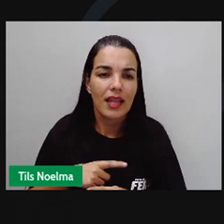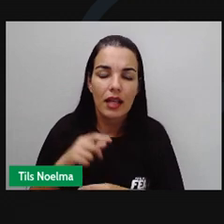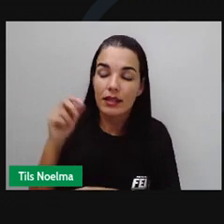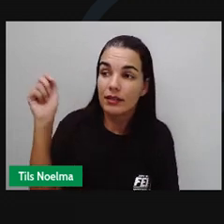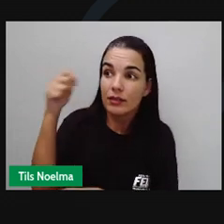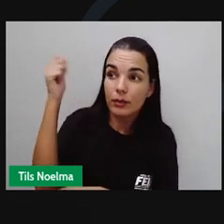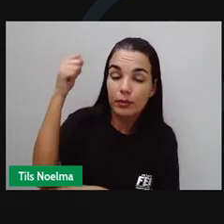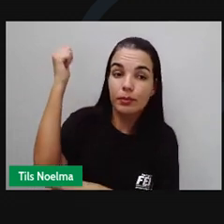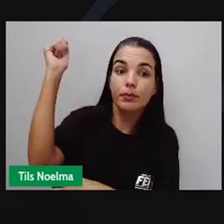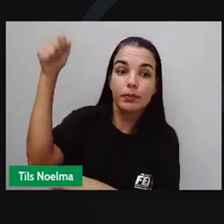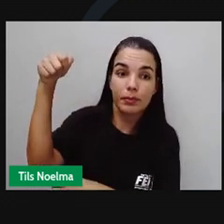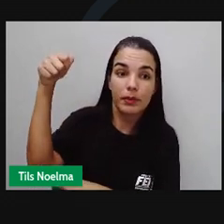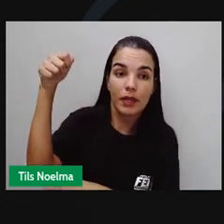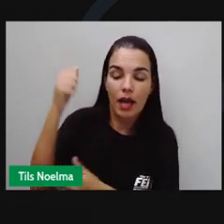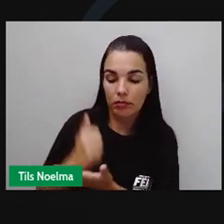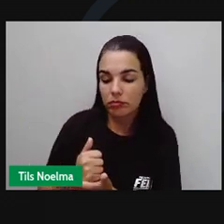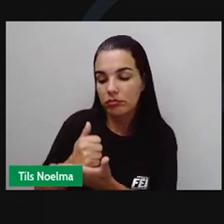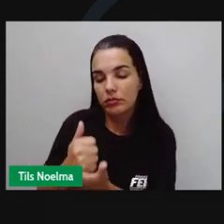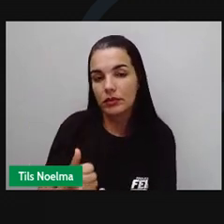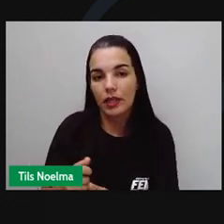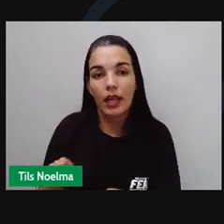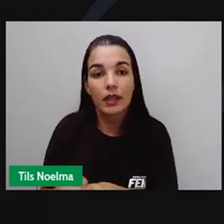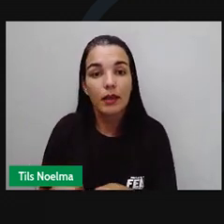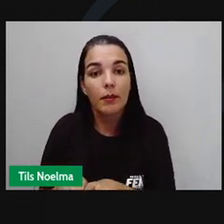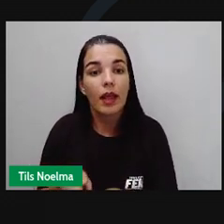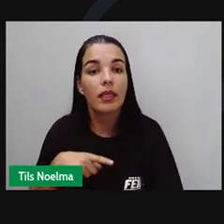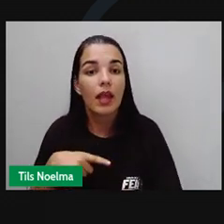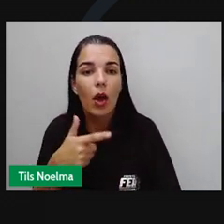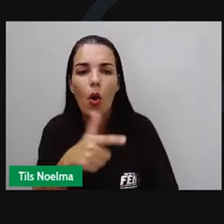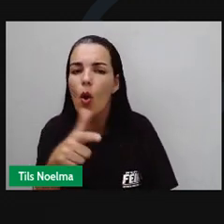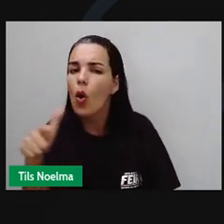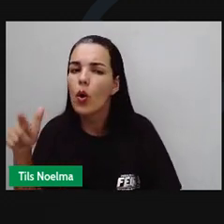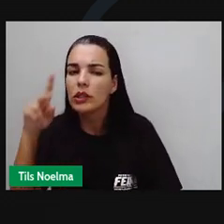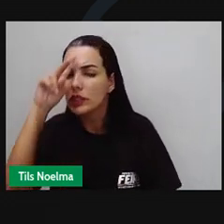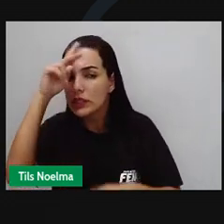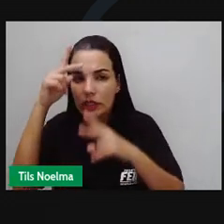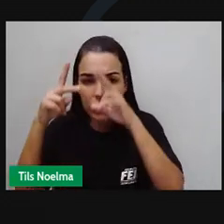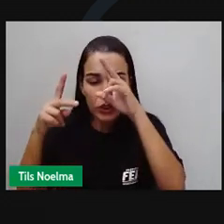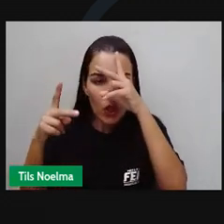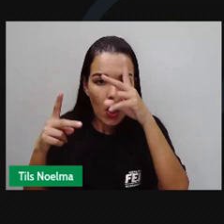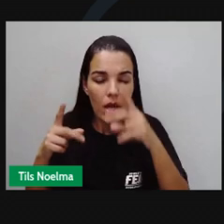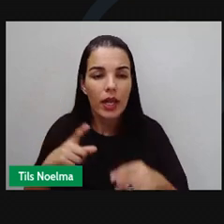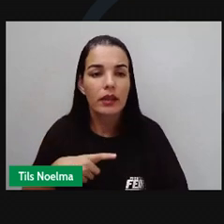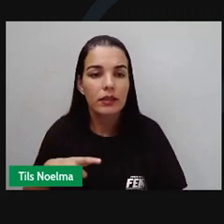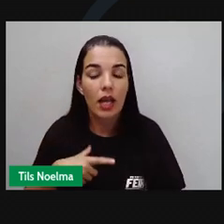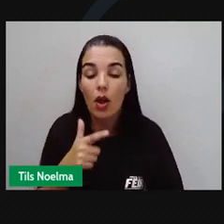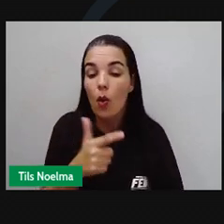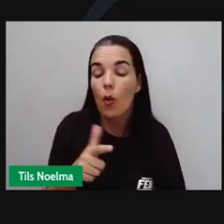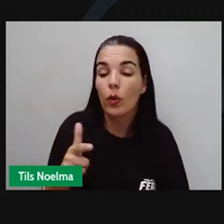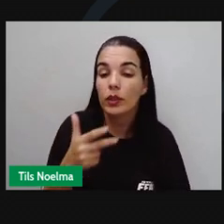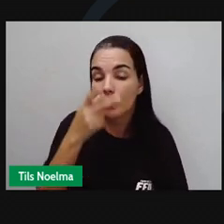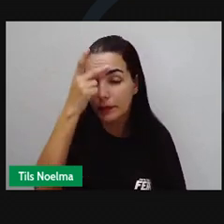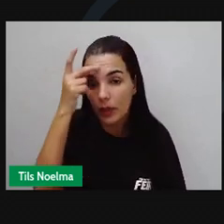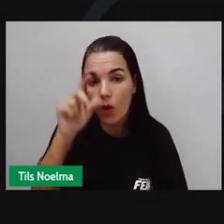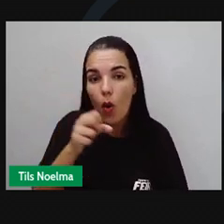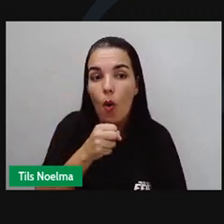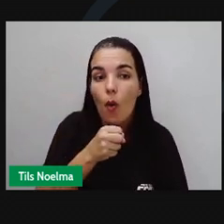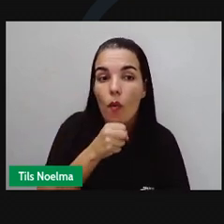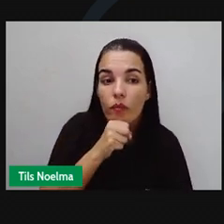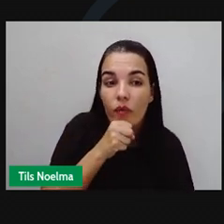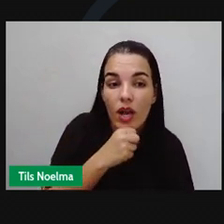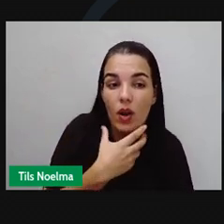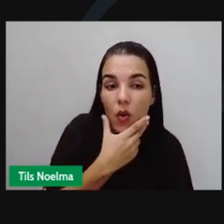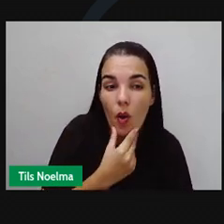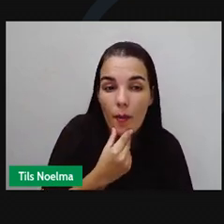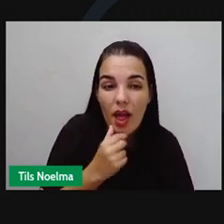auxilia Cinderela. E em João e o Pé de Feijão, temos o velho, que troca os feijões mágicos